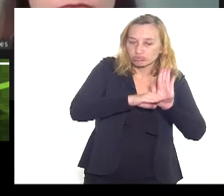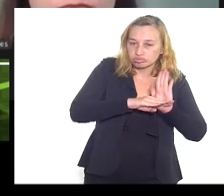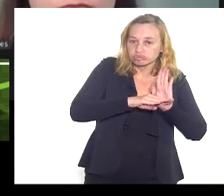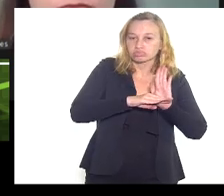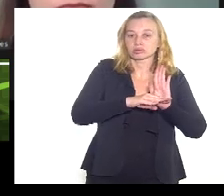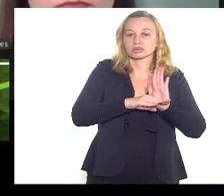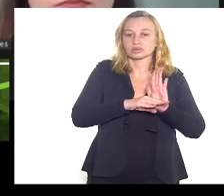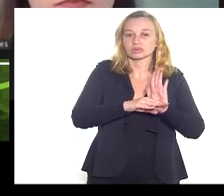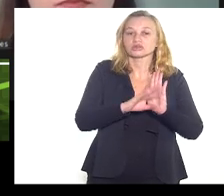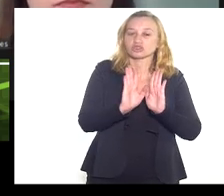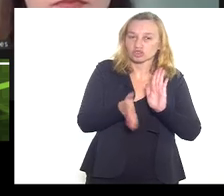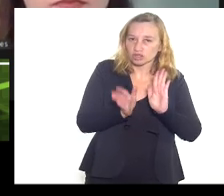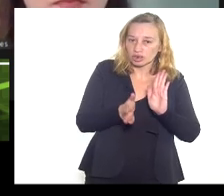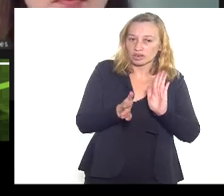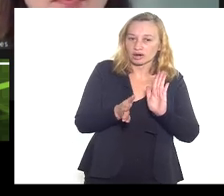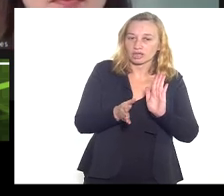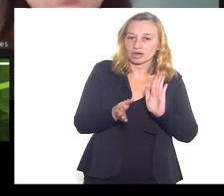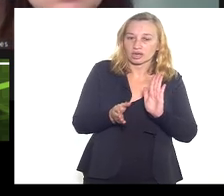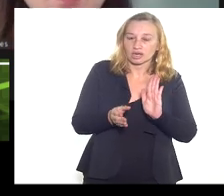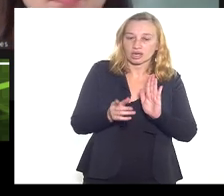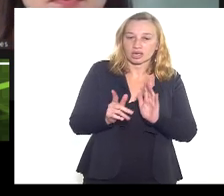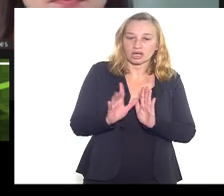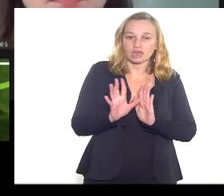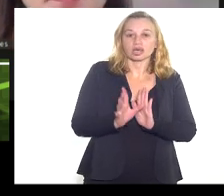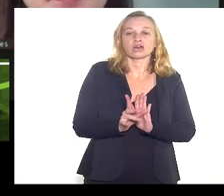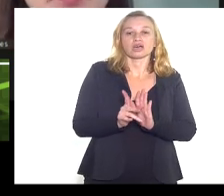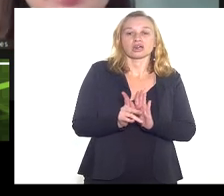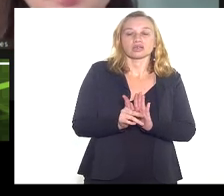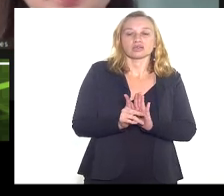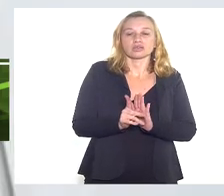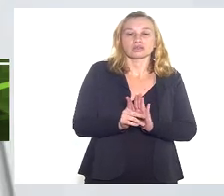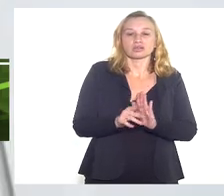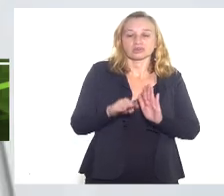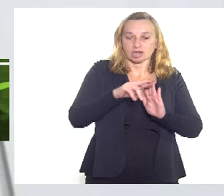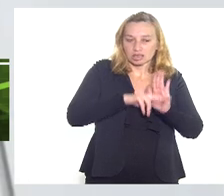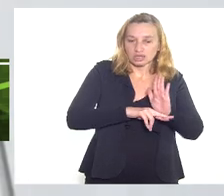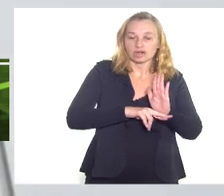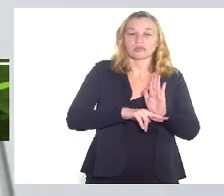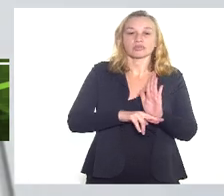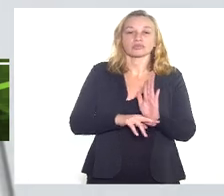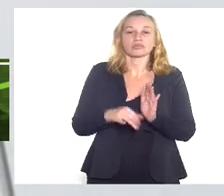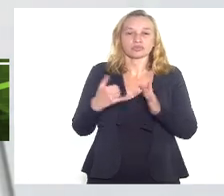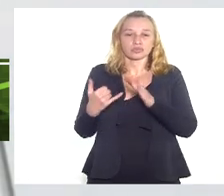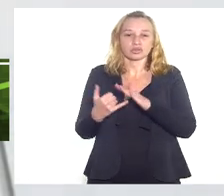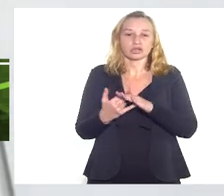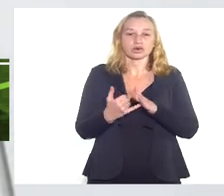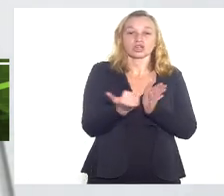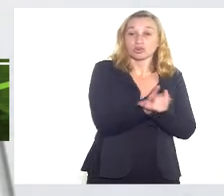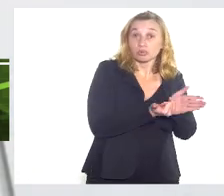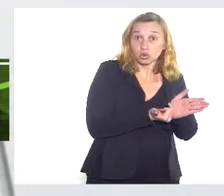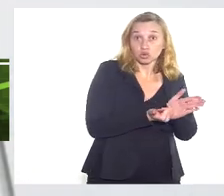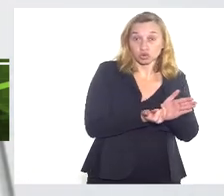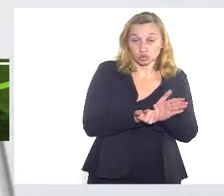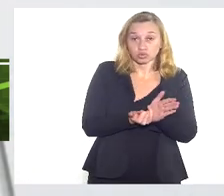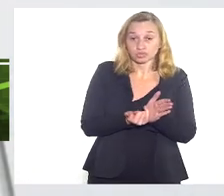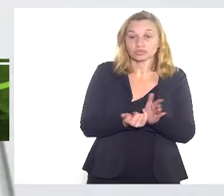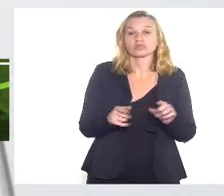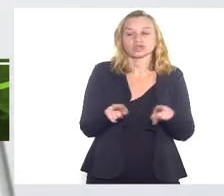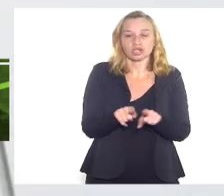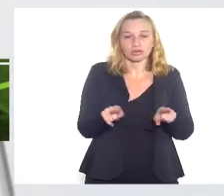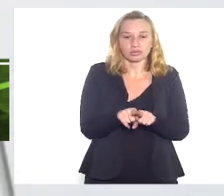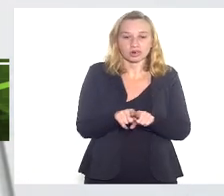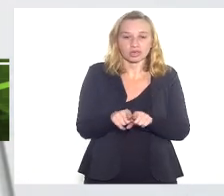métodos definidos pela legislação do imposto de renda. Os mesmos são também aplicados ao cálculo